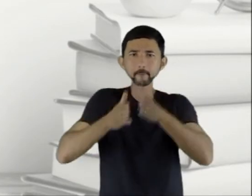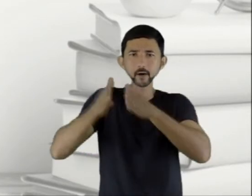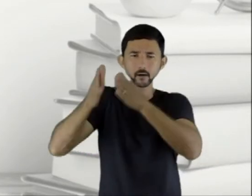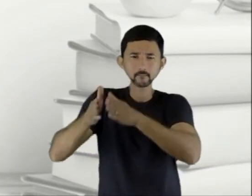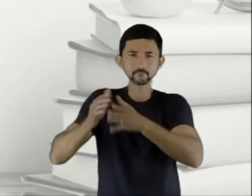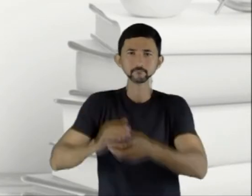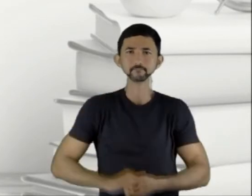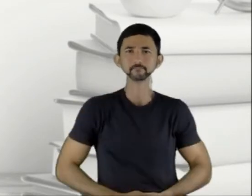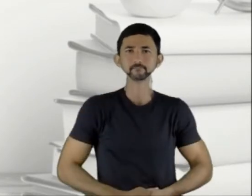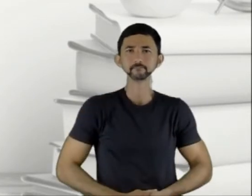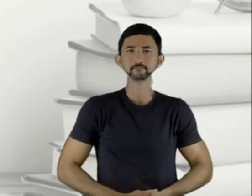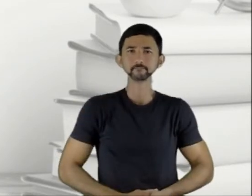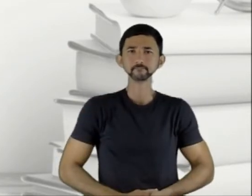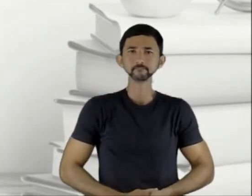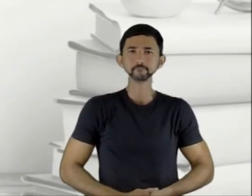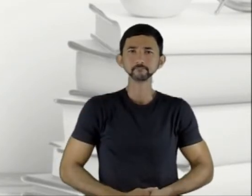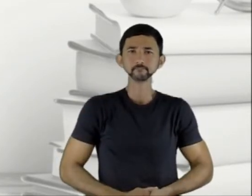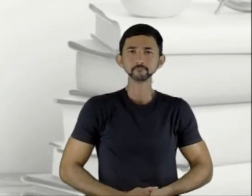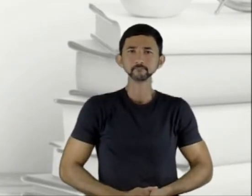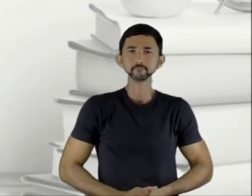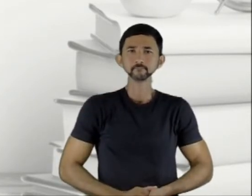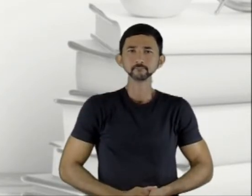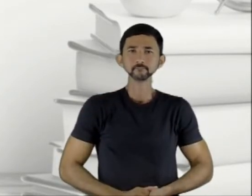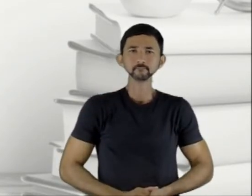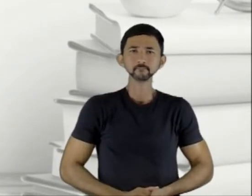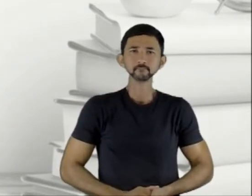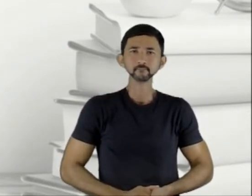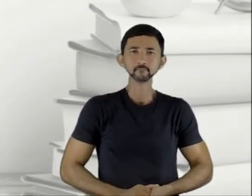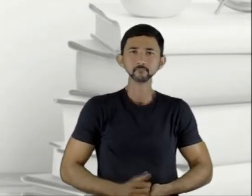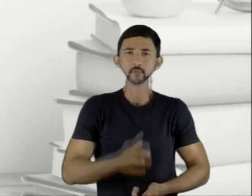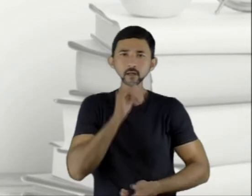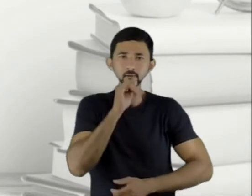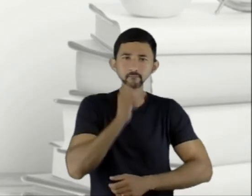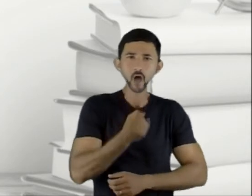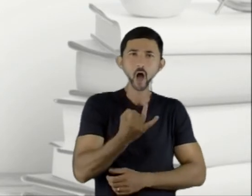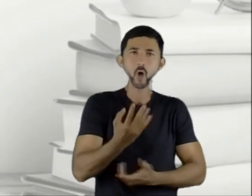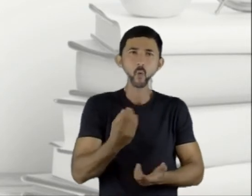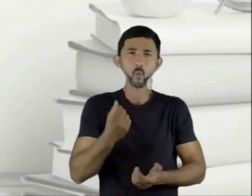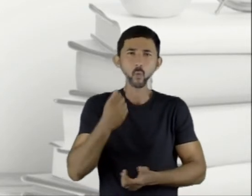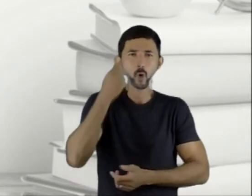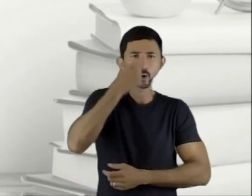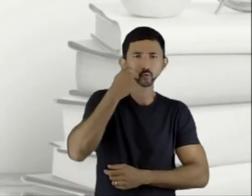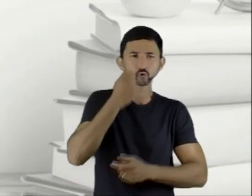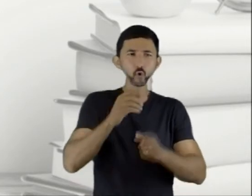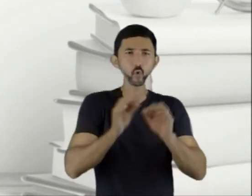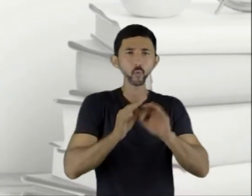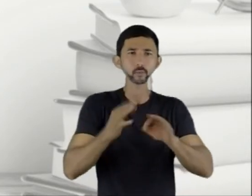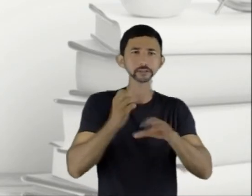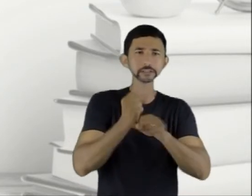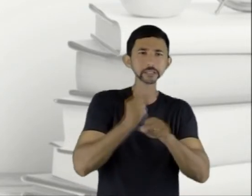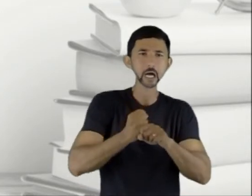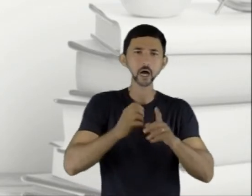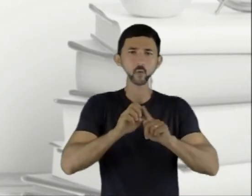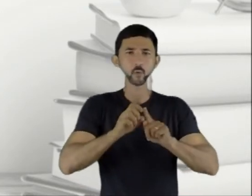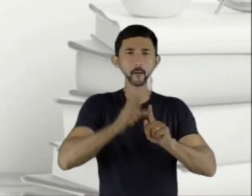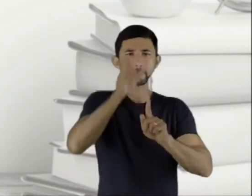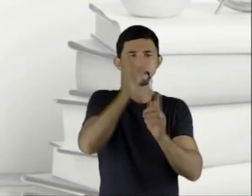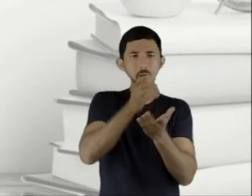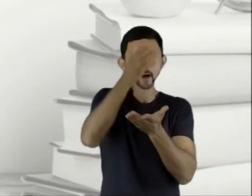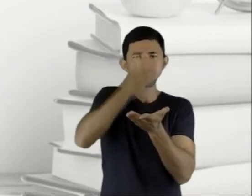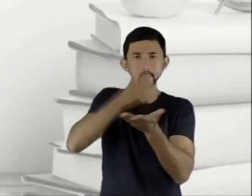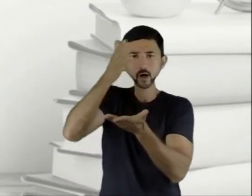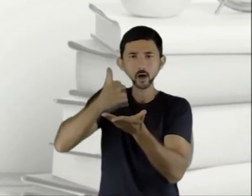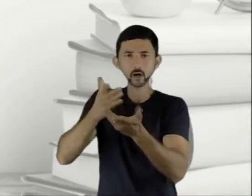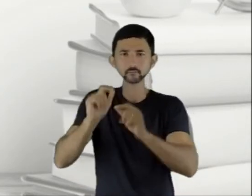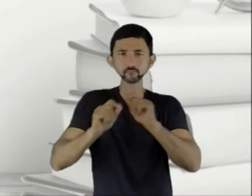colunas. Certo? Há alguns autores que diferenciam gráfico de barras de gráfico de colunas.